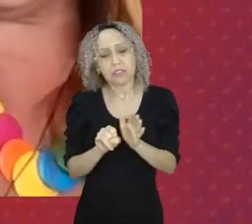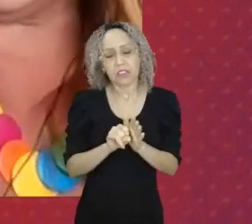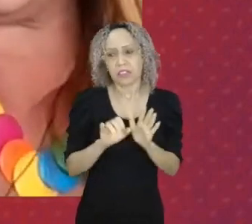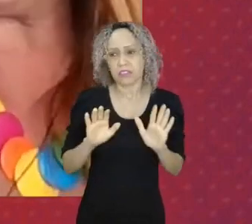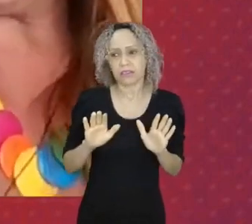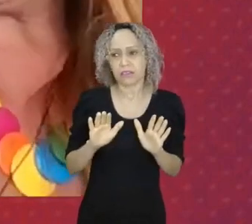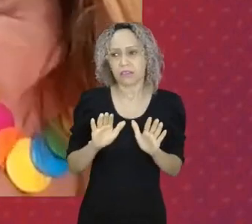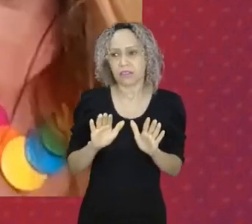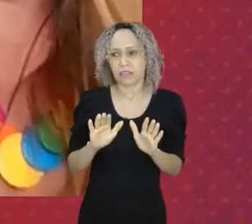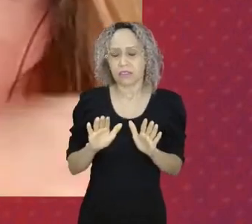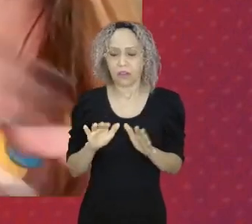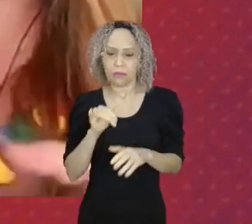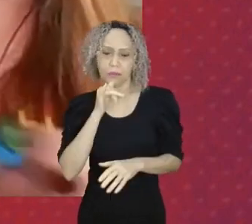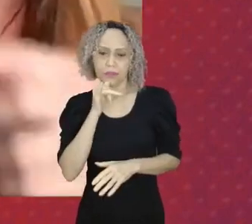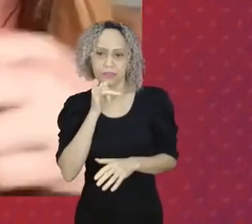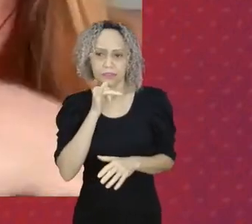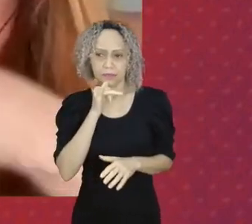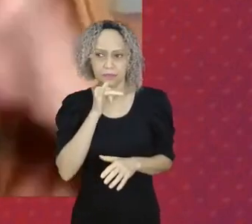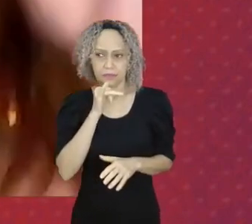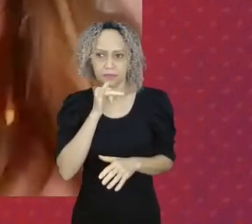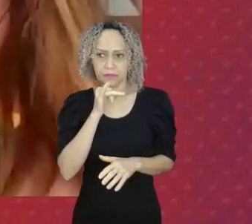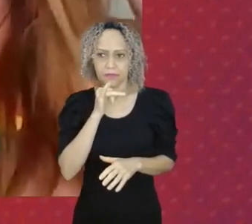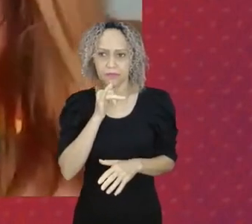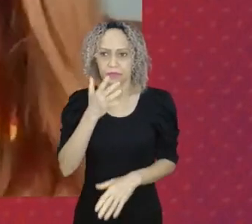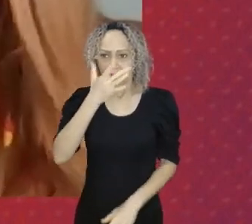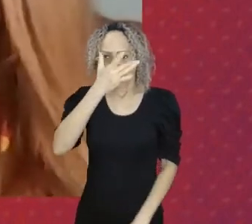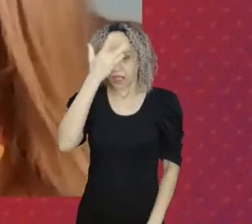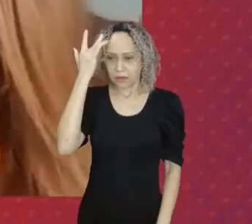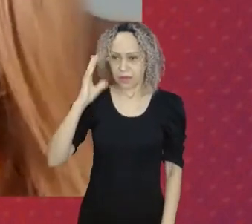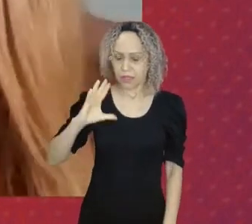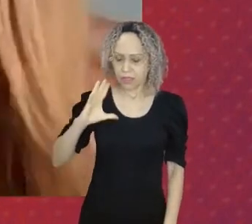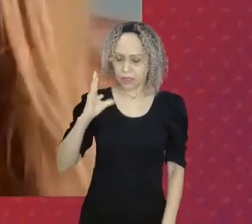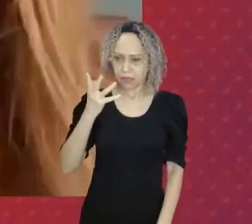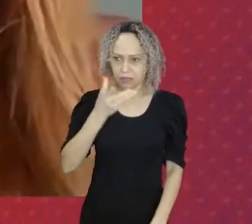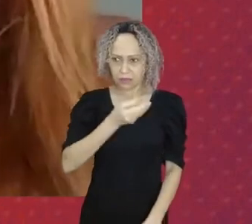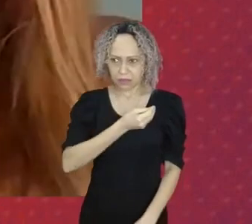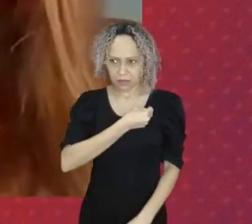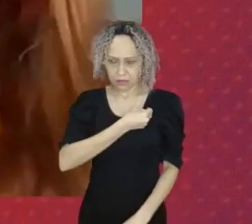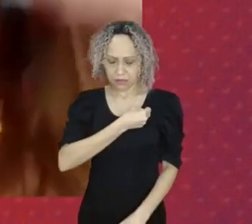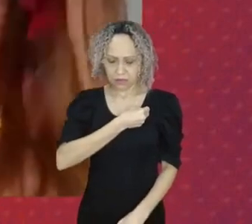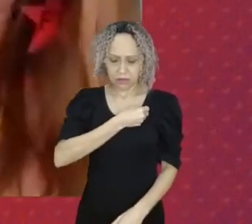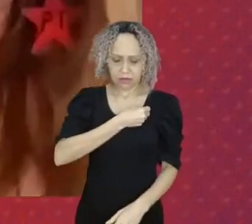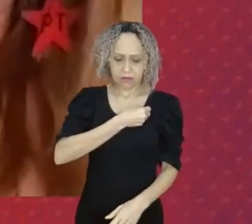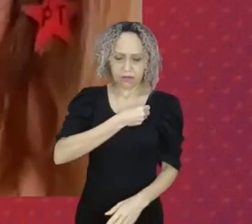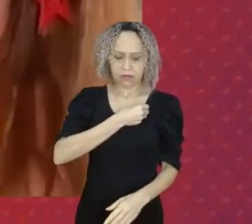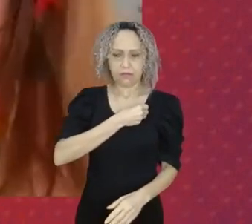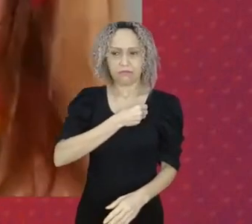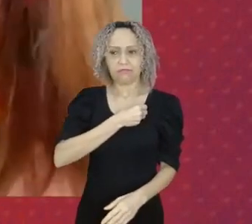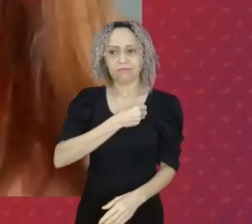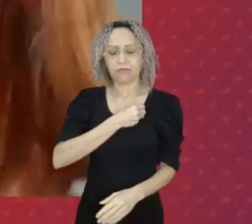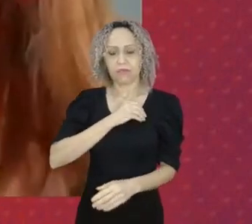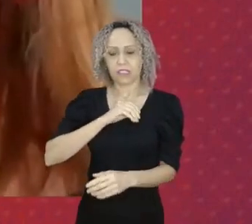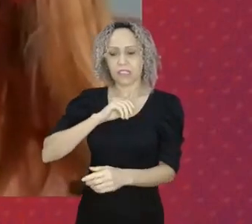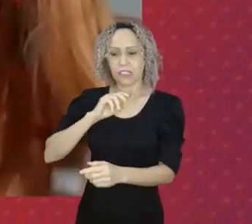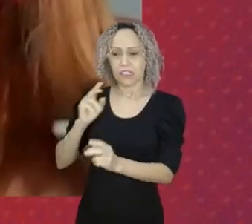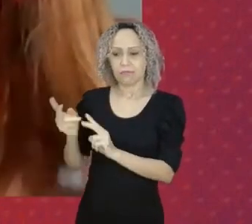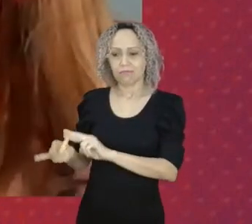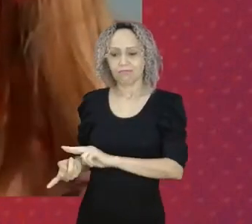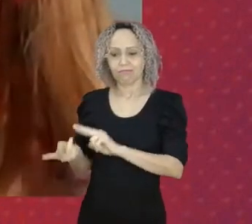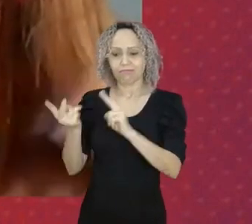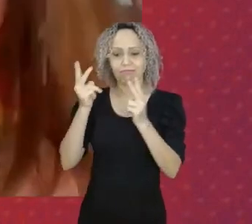transgênero, né? As pessoas transgêneras são aquelas que transicionam. E a pessoa cisgênera é aquela